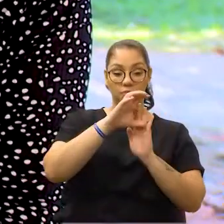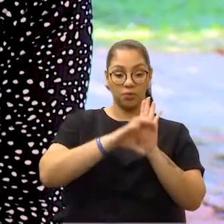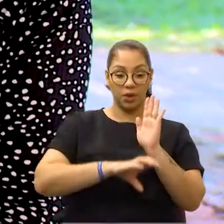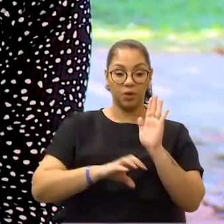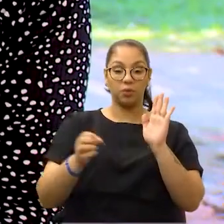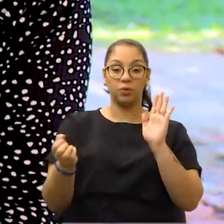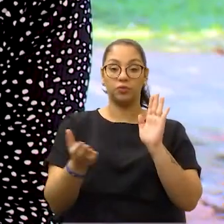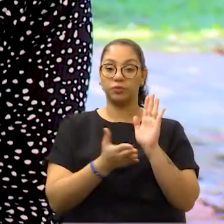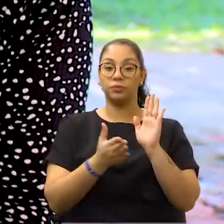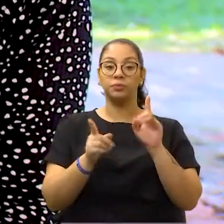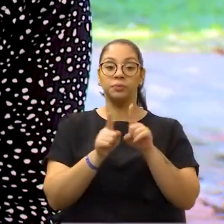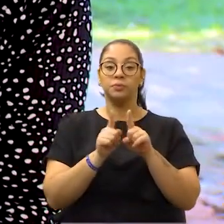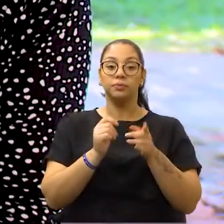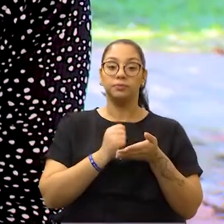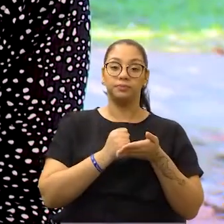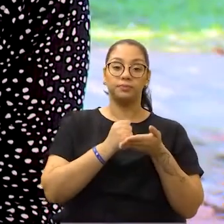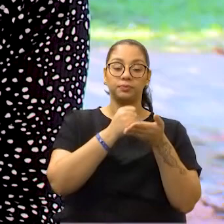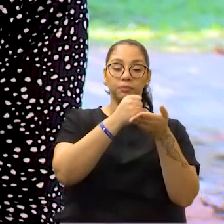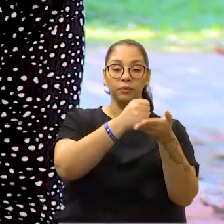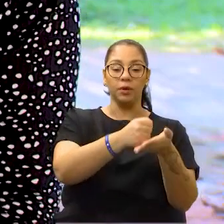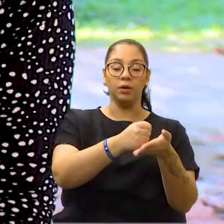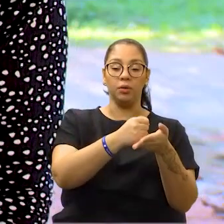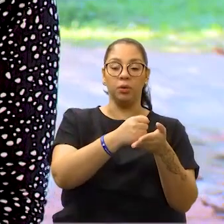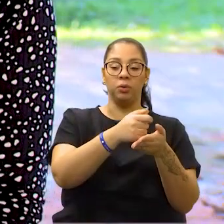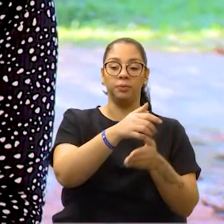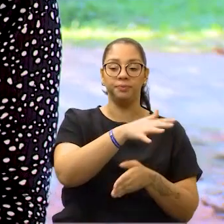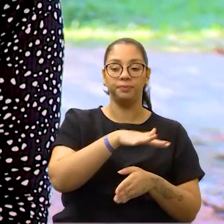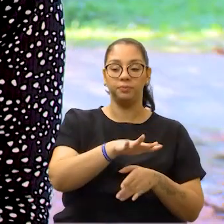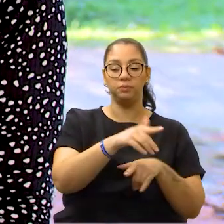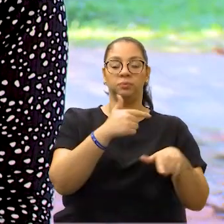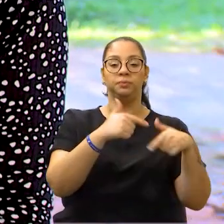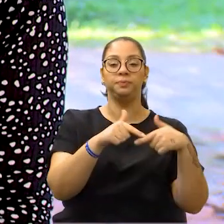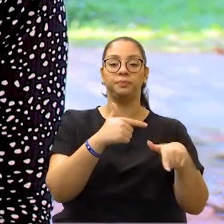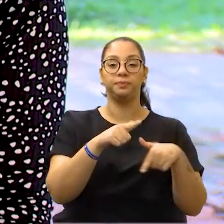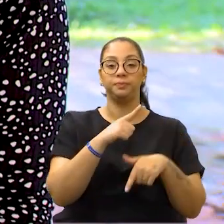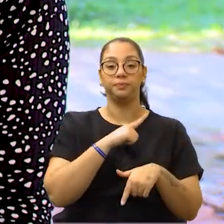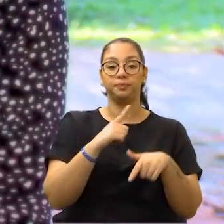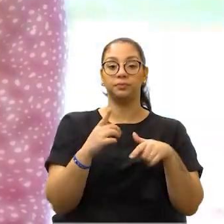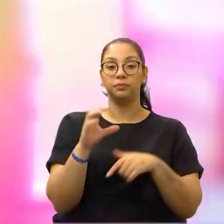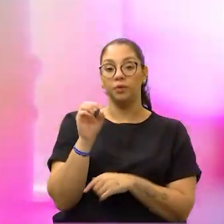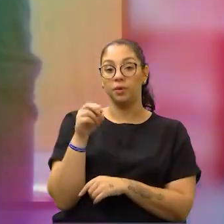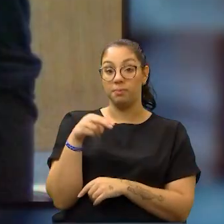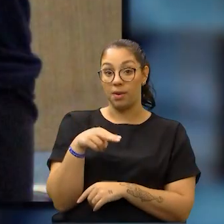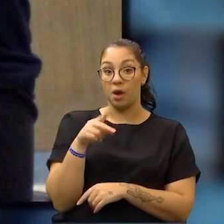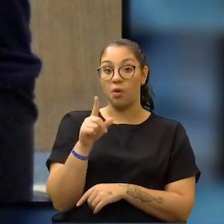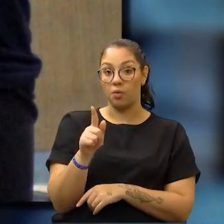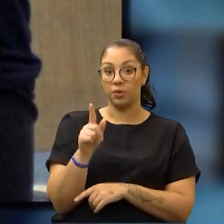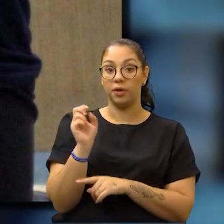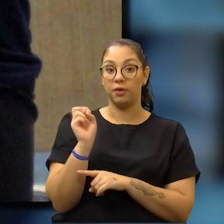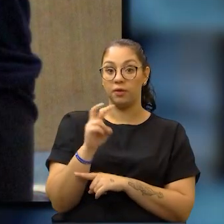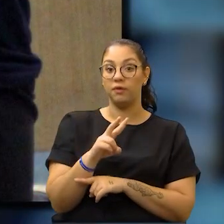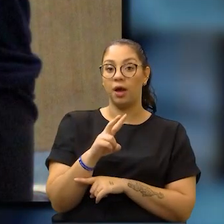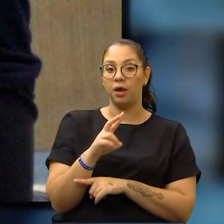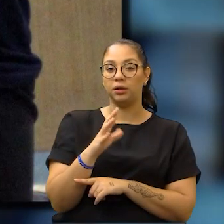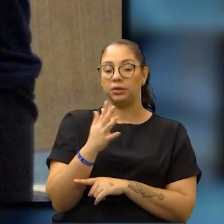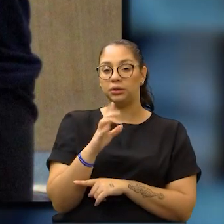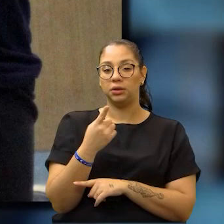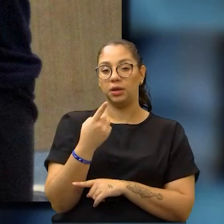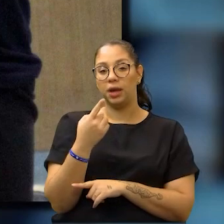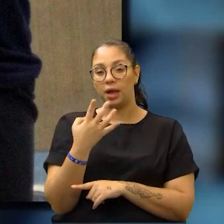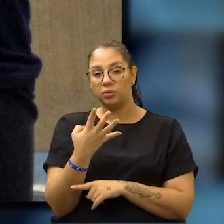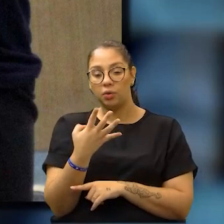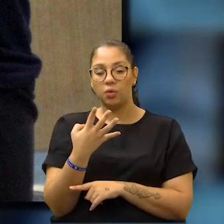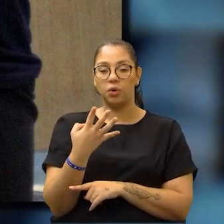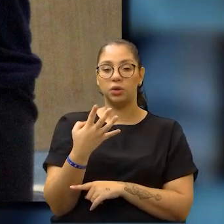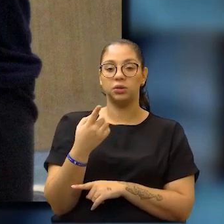currículo dele e também um encaminhamento para o mercado de trabalho. A gente recebe de uma ONG